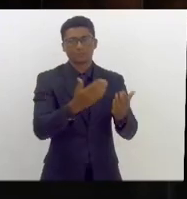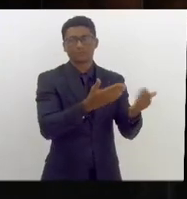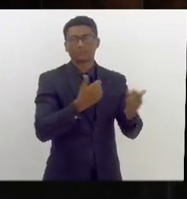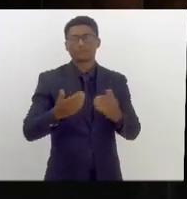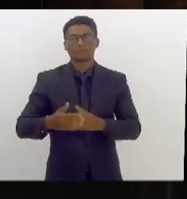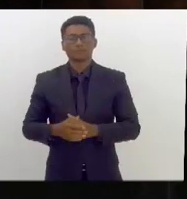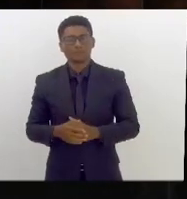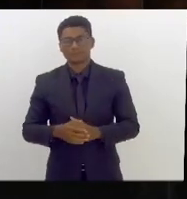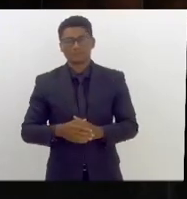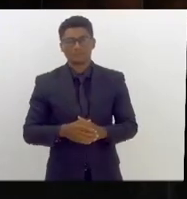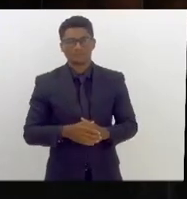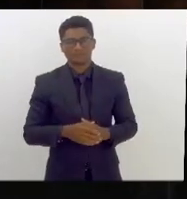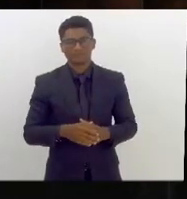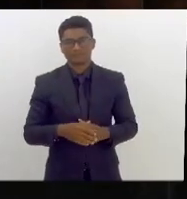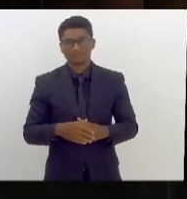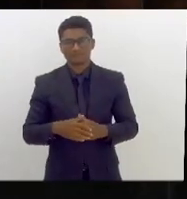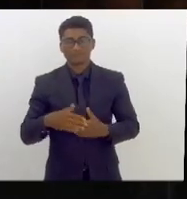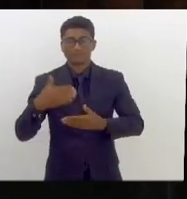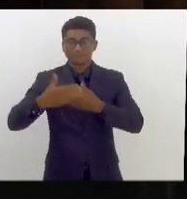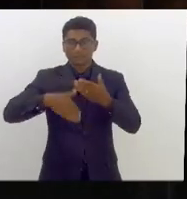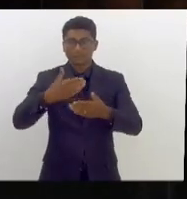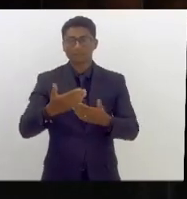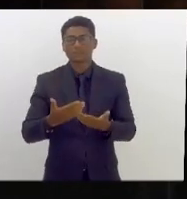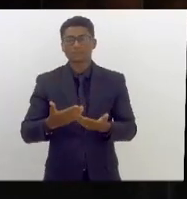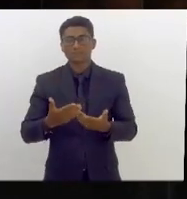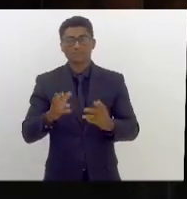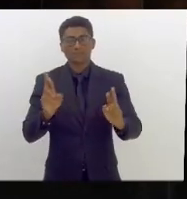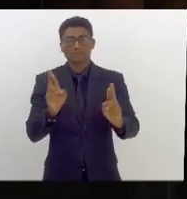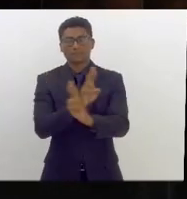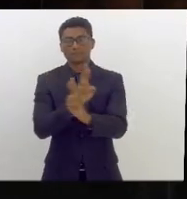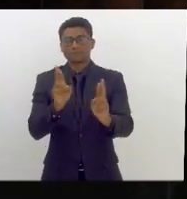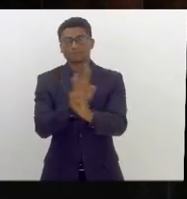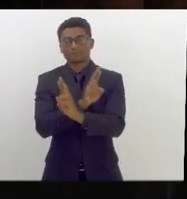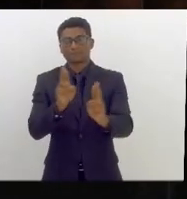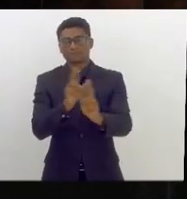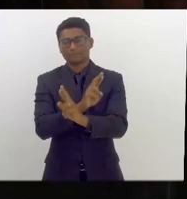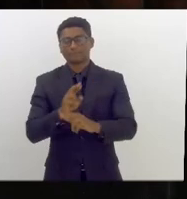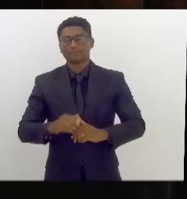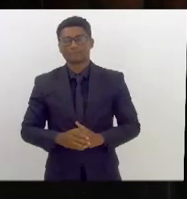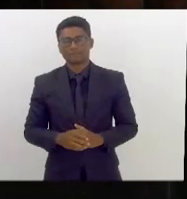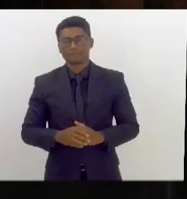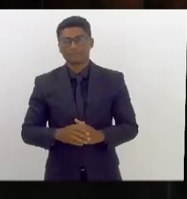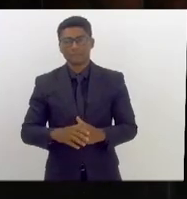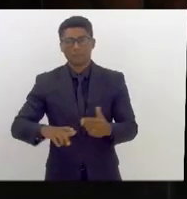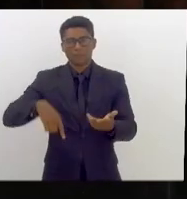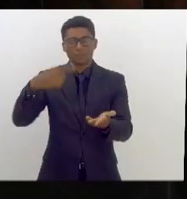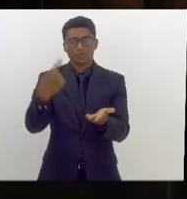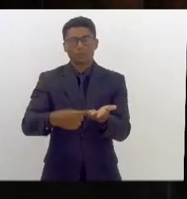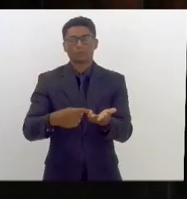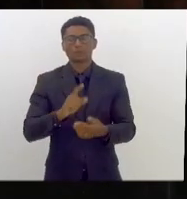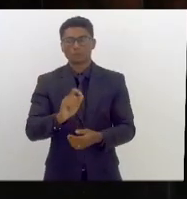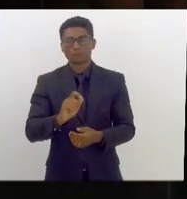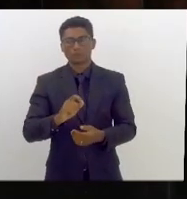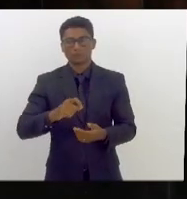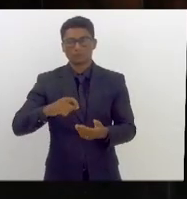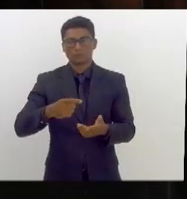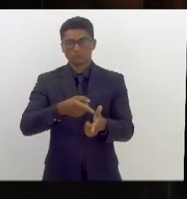e busque construir uma relação onde se questione o que é hoje esse acordo em relação à